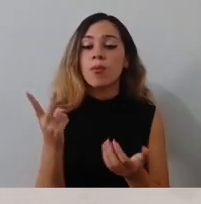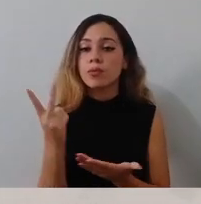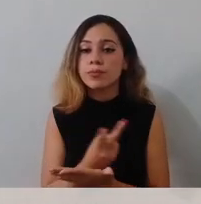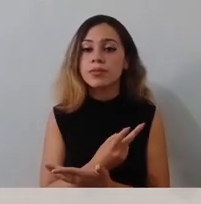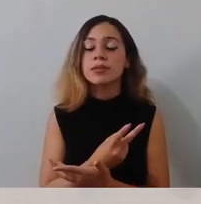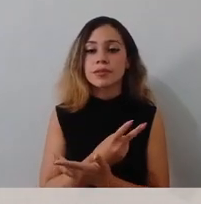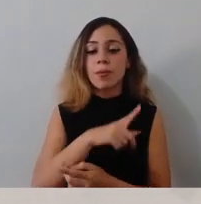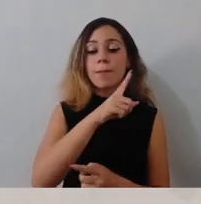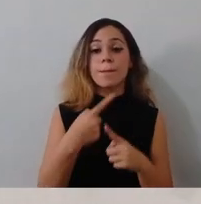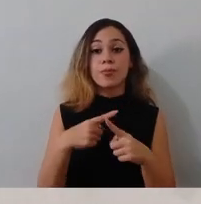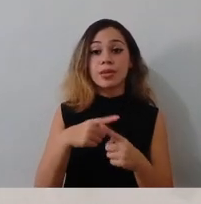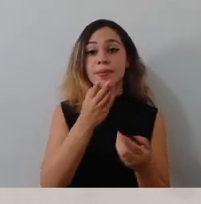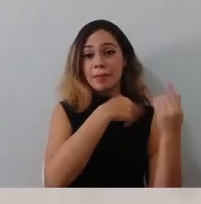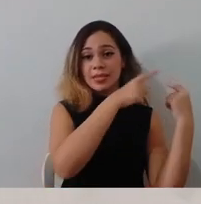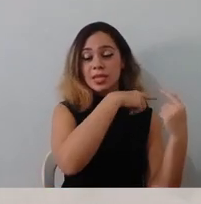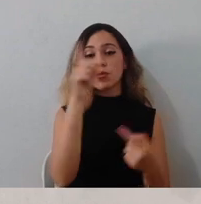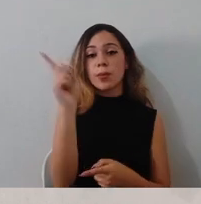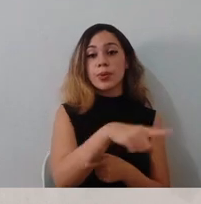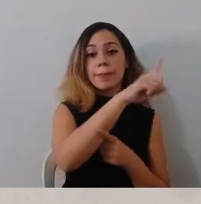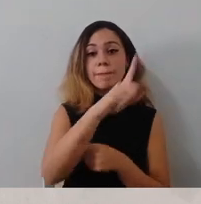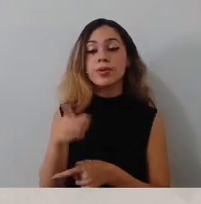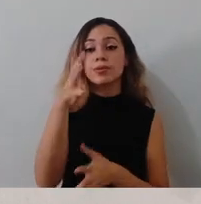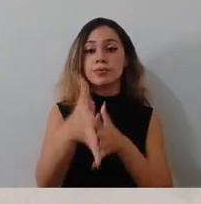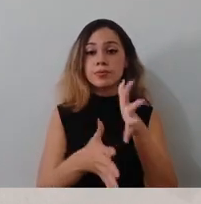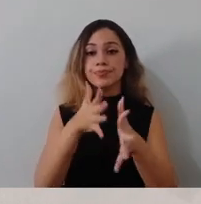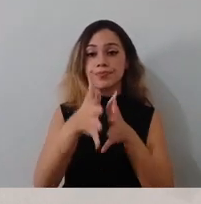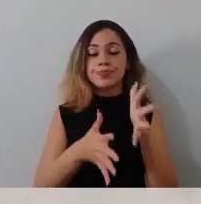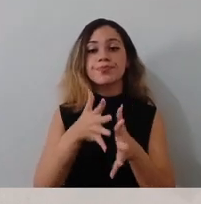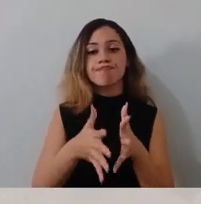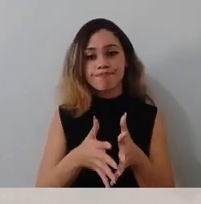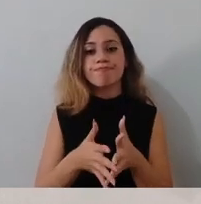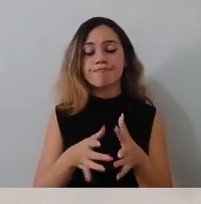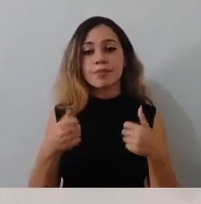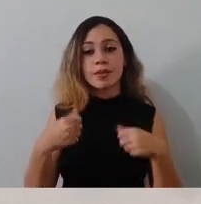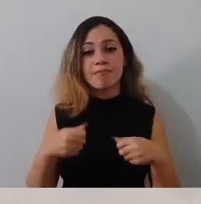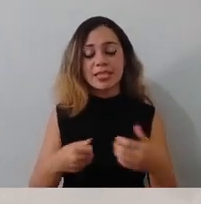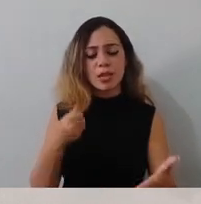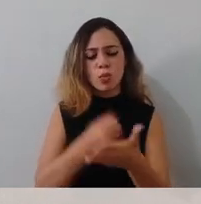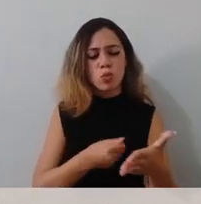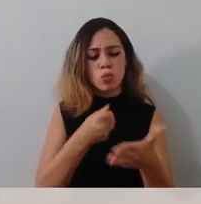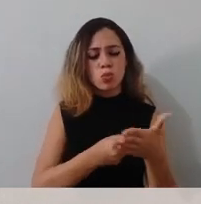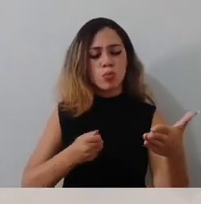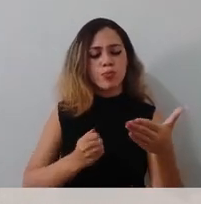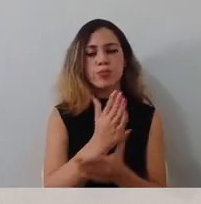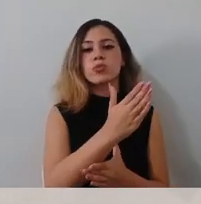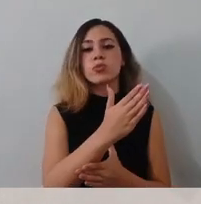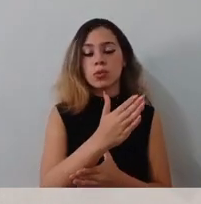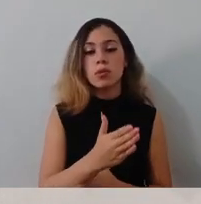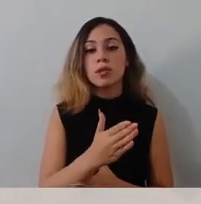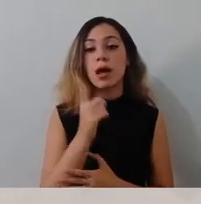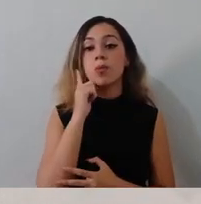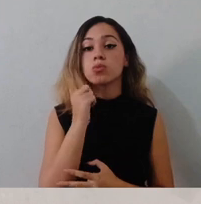que houve, né, que foi a proibição da língua de sinais, e desconstruir esses paradigmas de que a pessoa é incapaz. Não